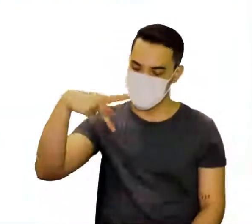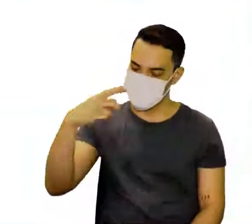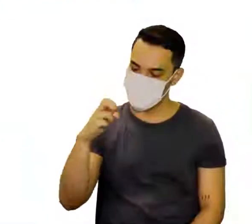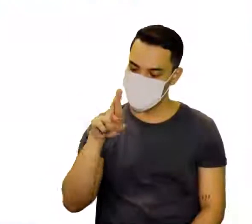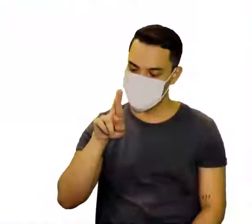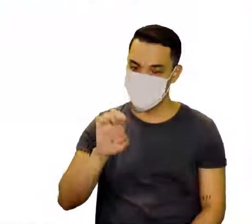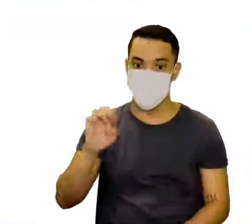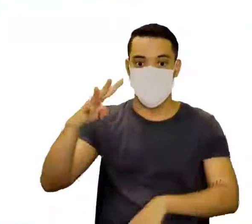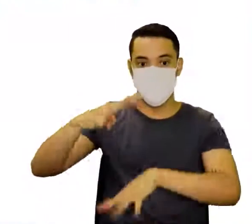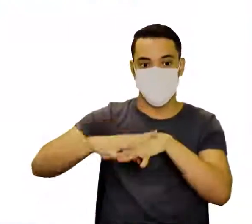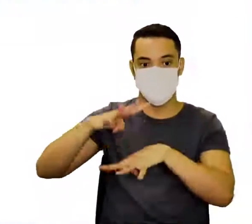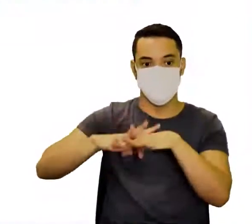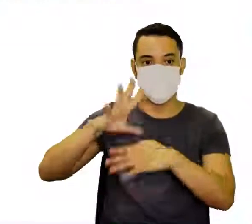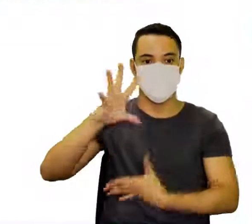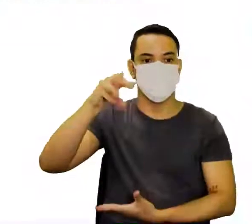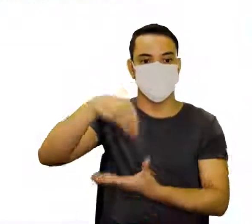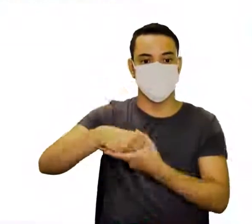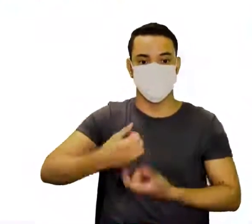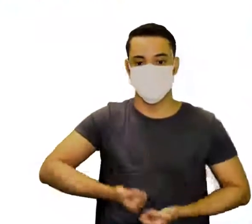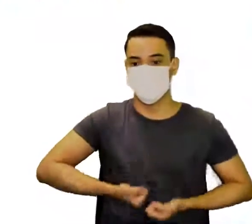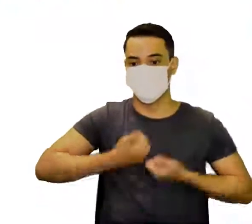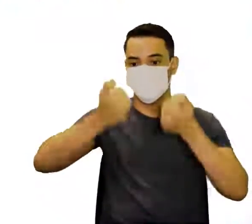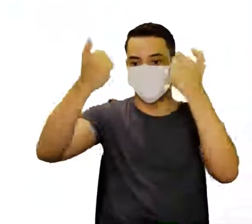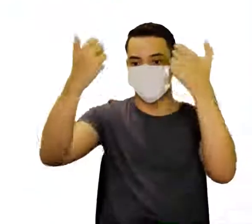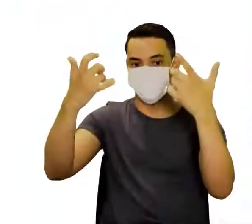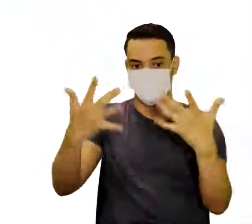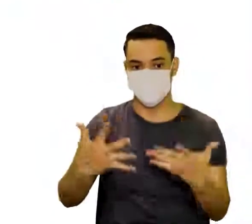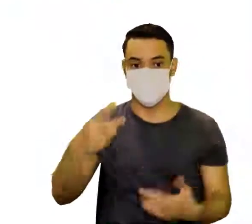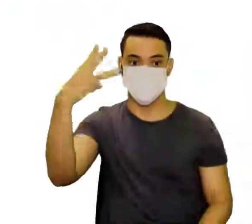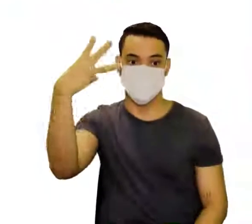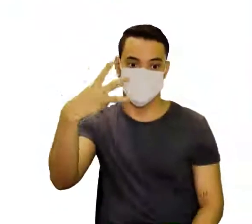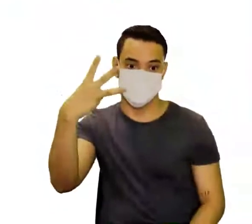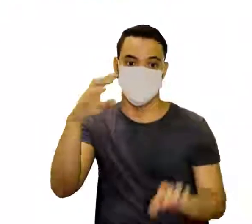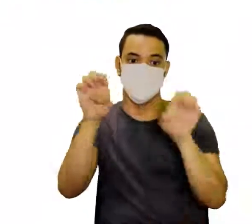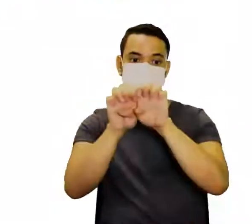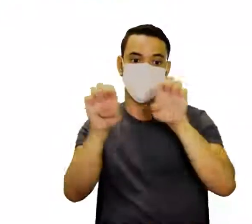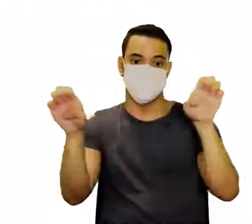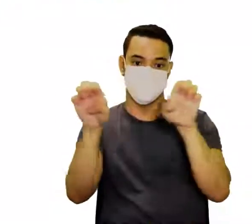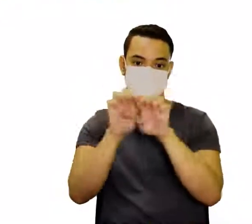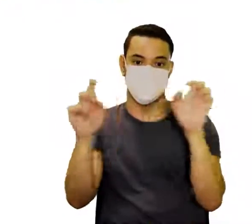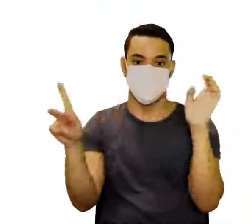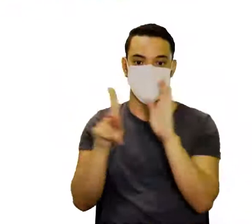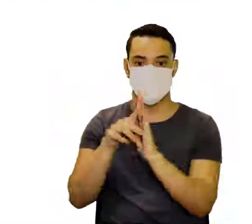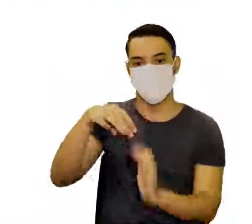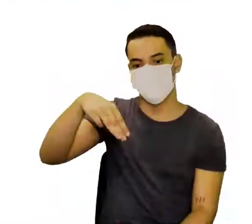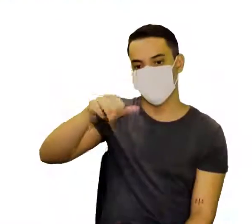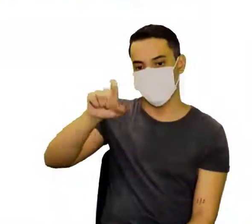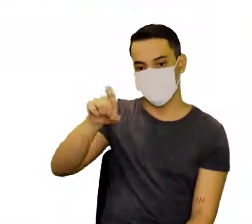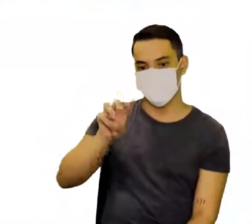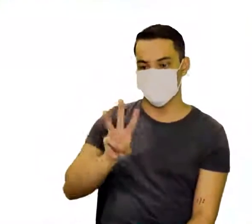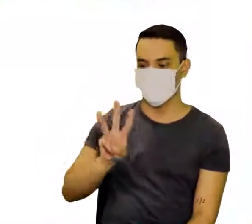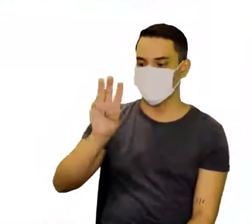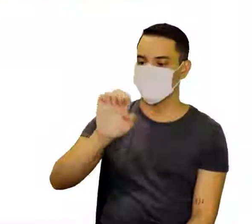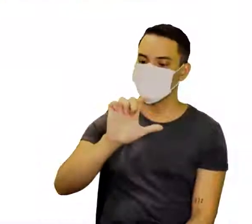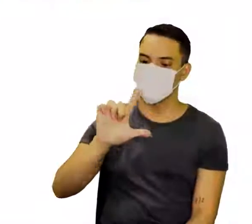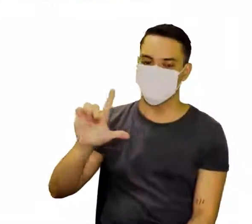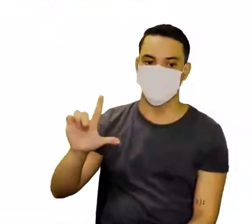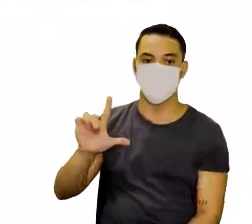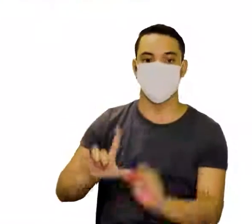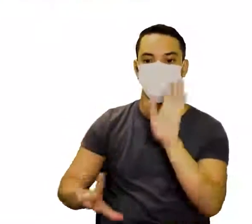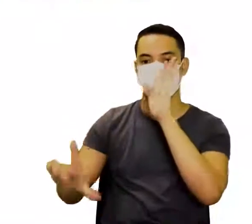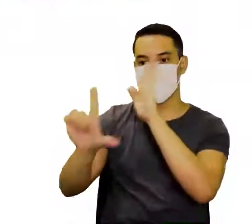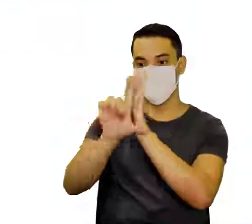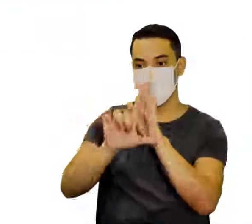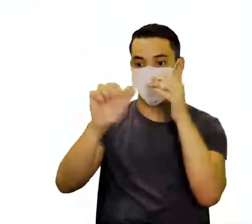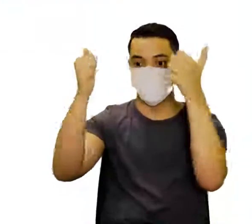são matematicamente expressadas pela terceira equações de Maxwell, tá, pessoal? Então, essa lei aqui